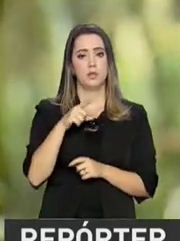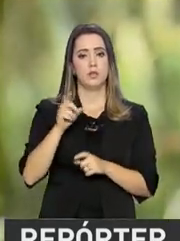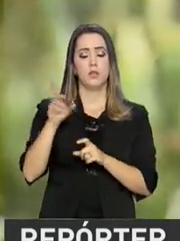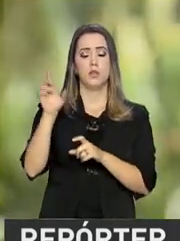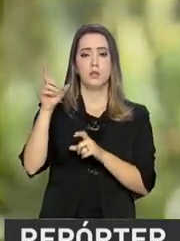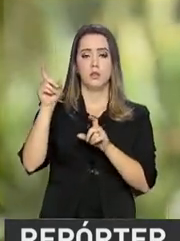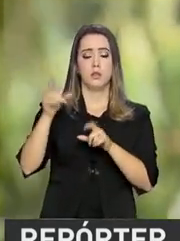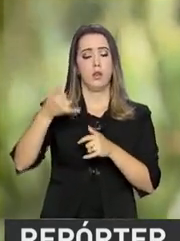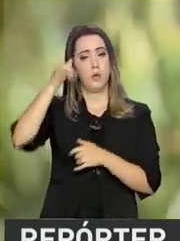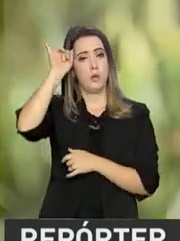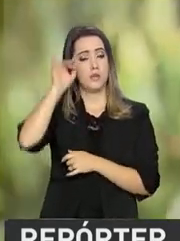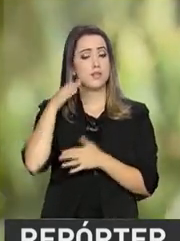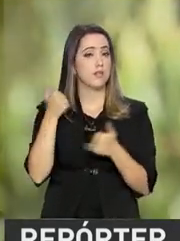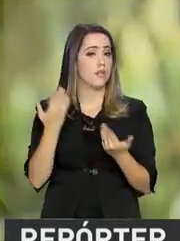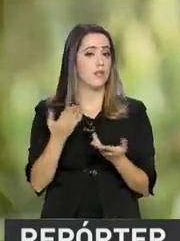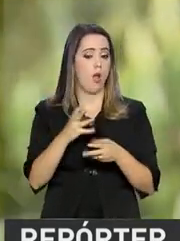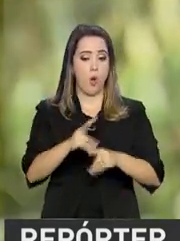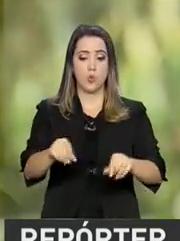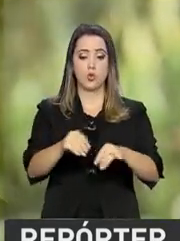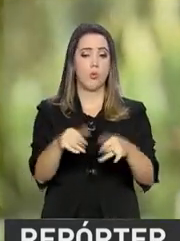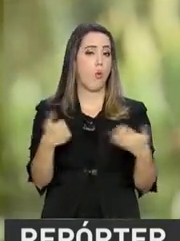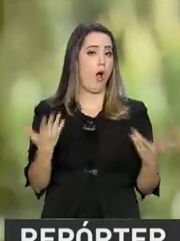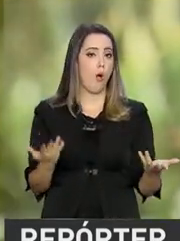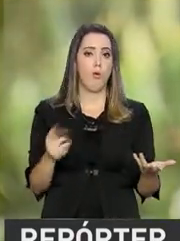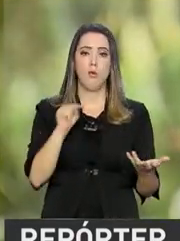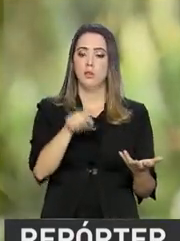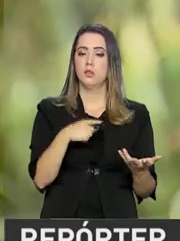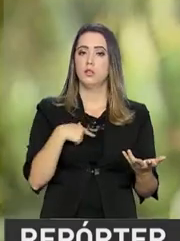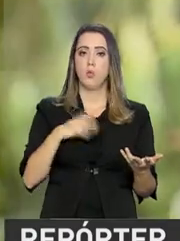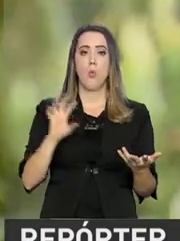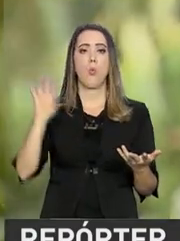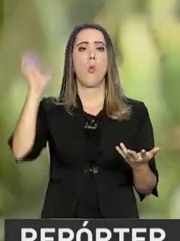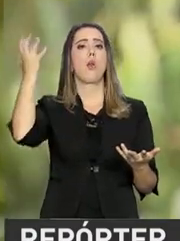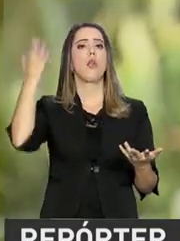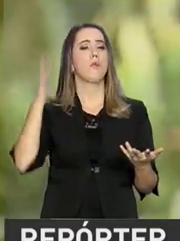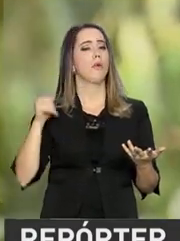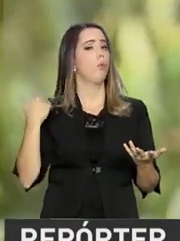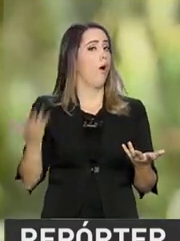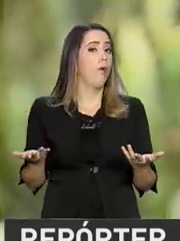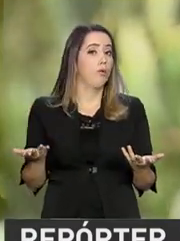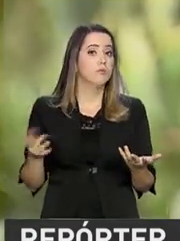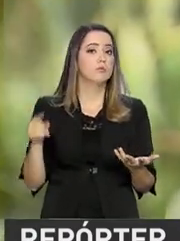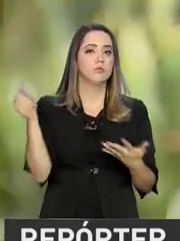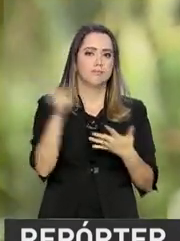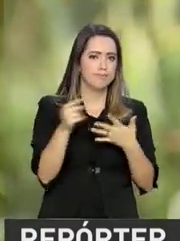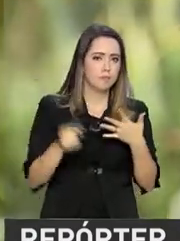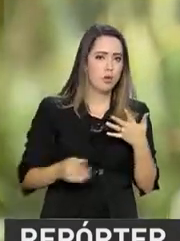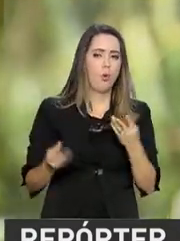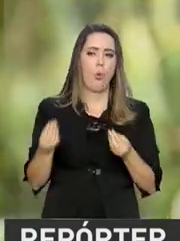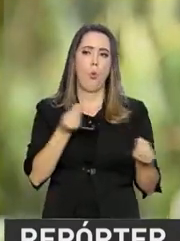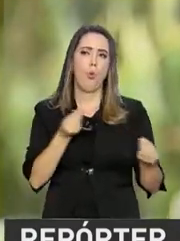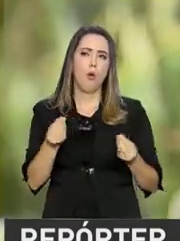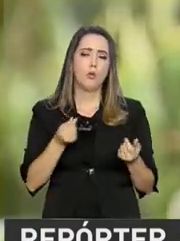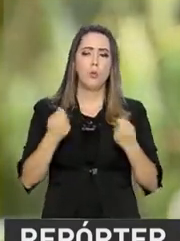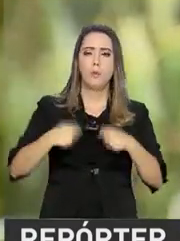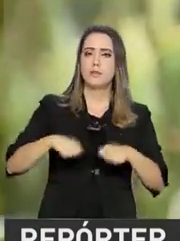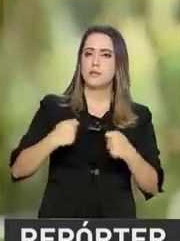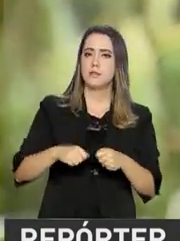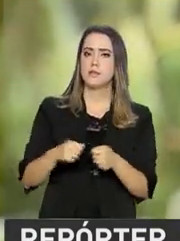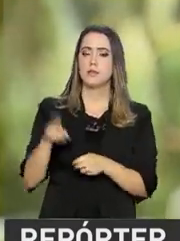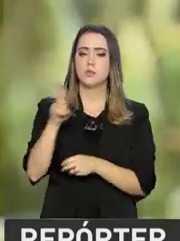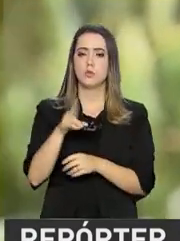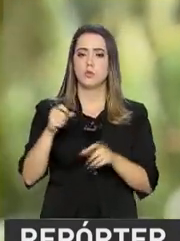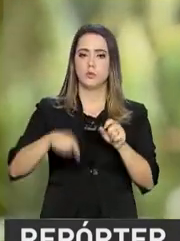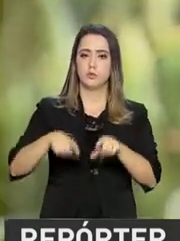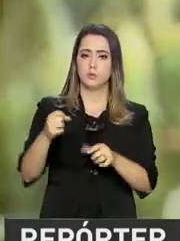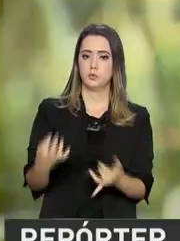conta o tipo de solo com um quintal clima e embrapa consegue formular um ser um modelo mais viável dele